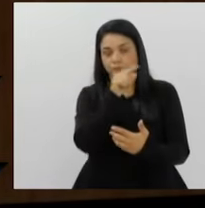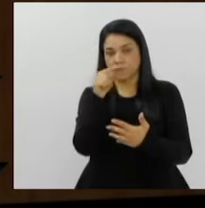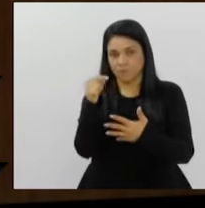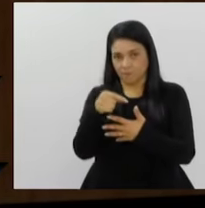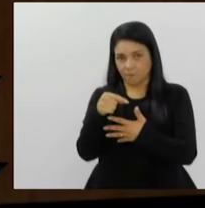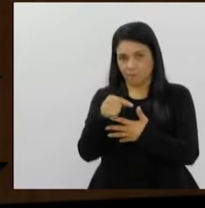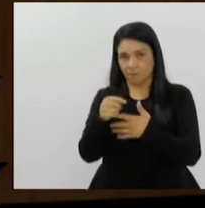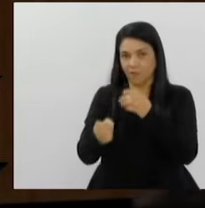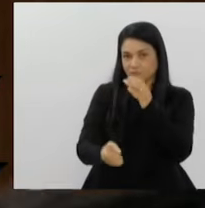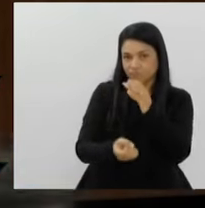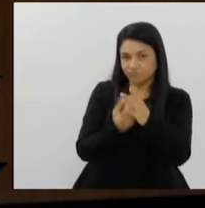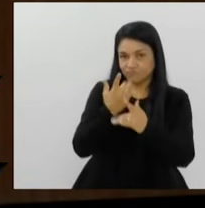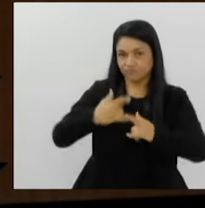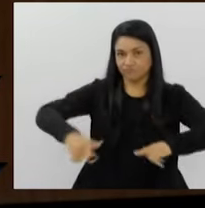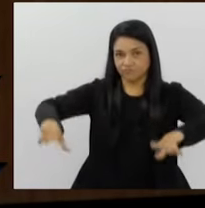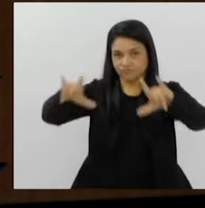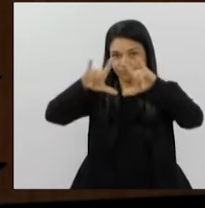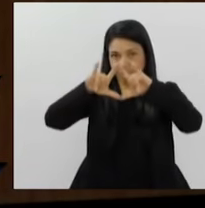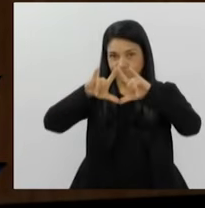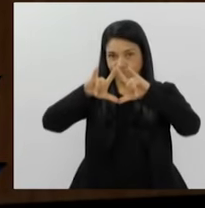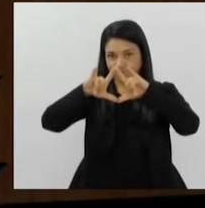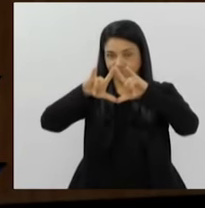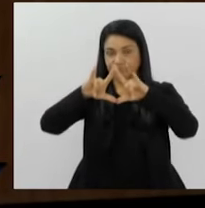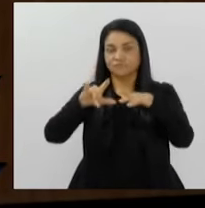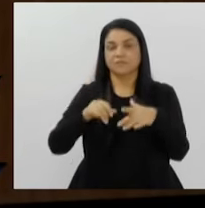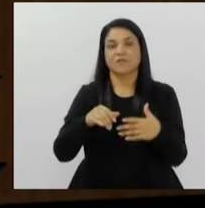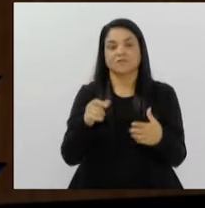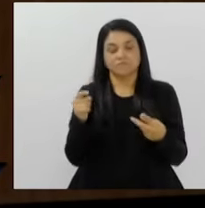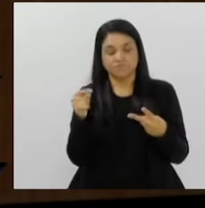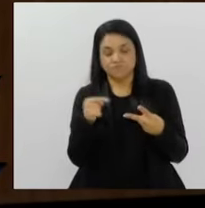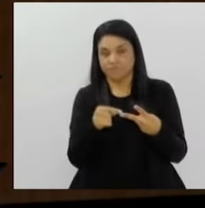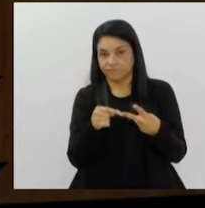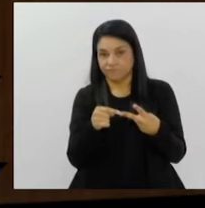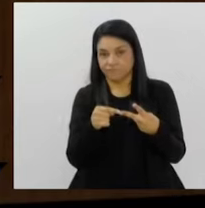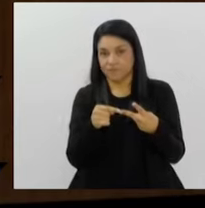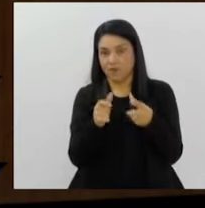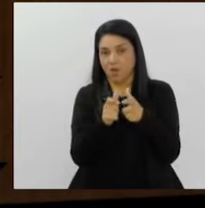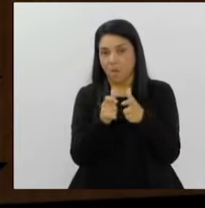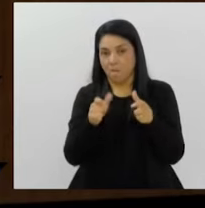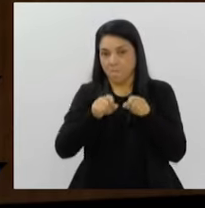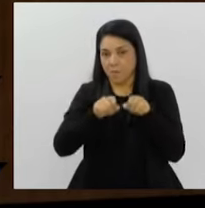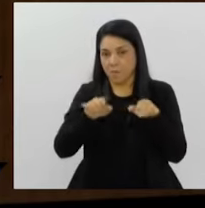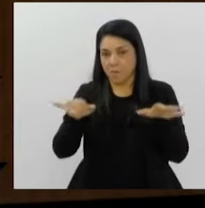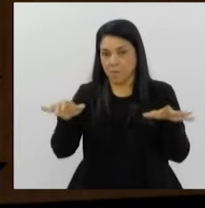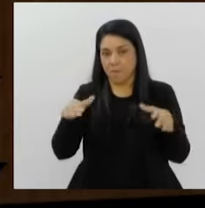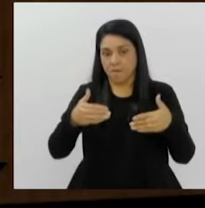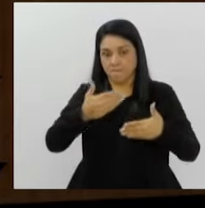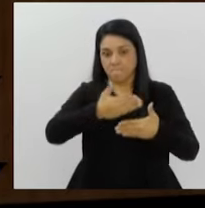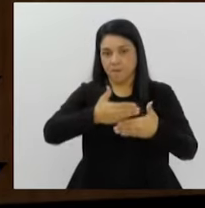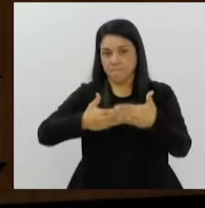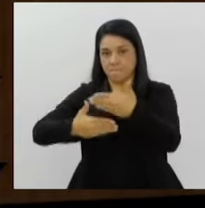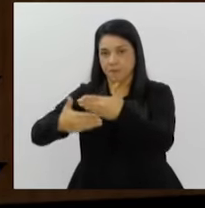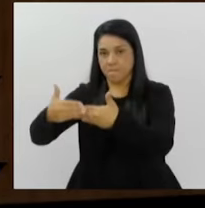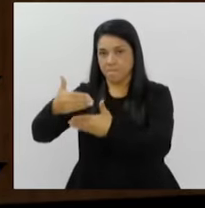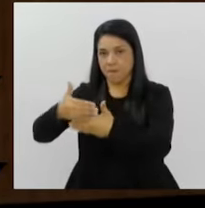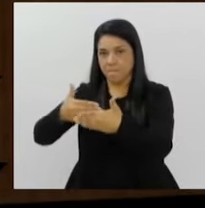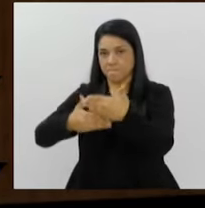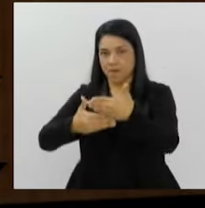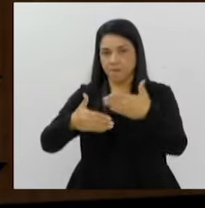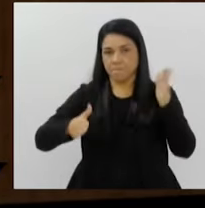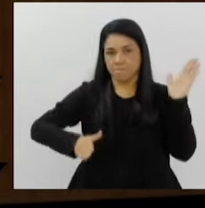Surgimento da narcomilícia. Aumento significativo das barricadas